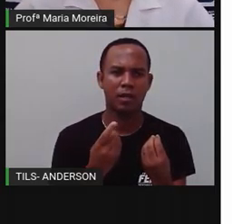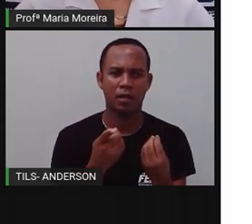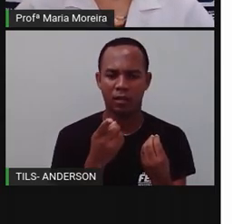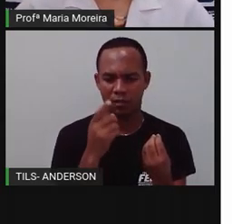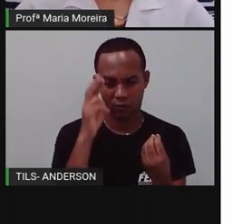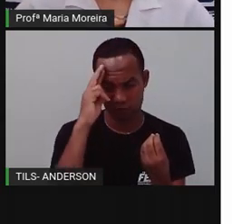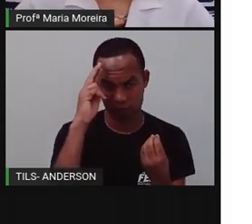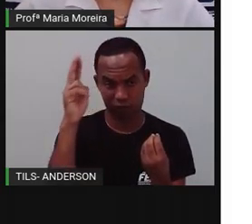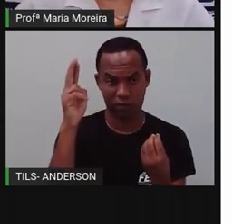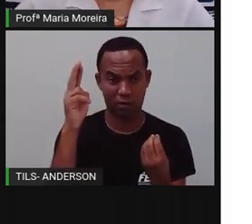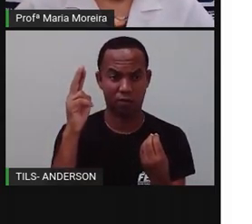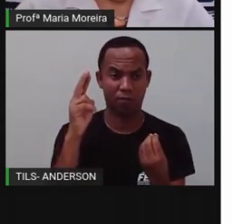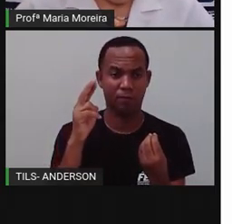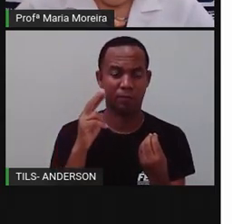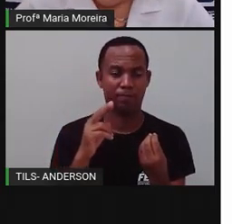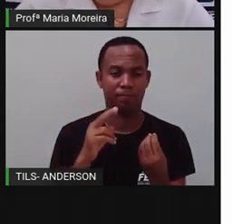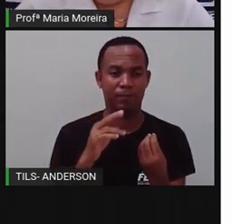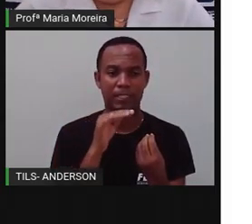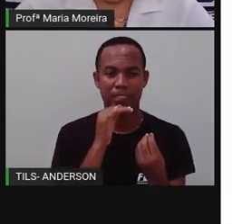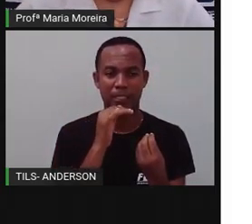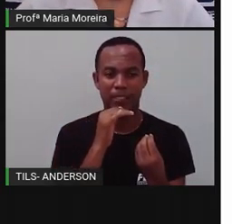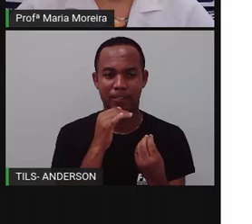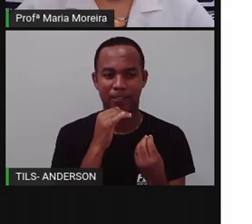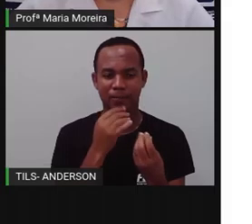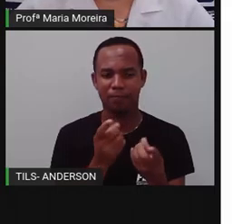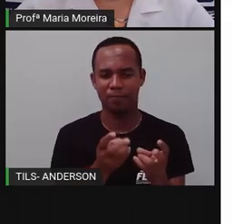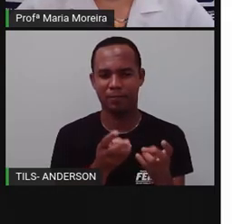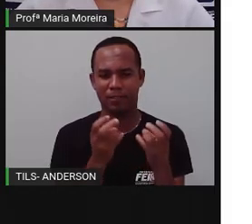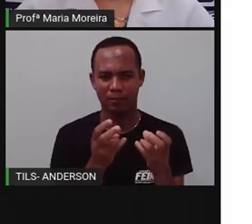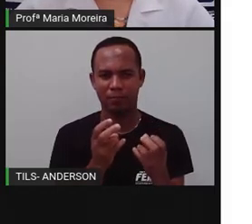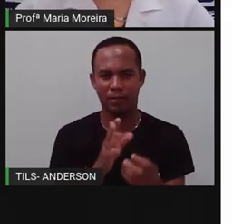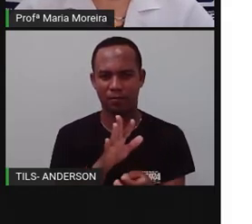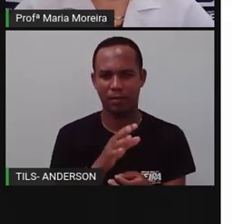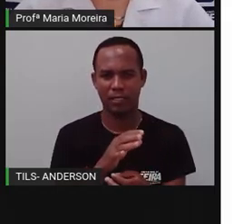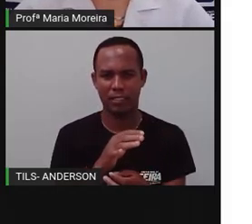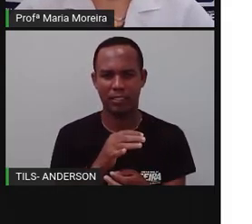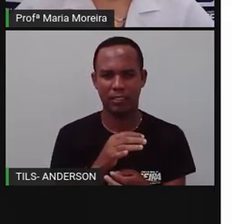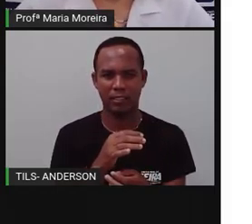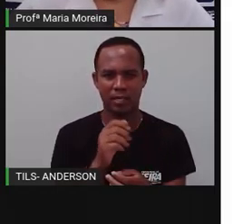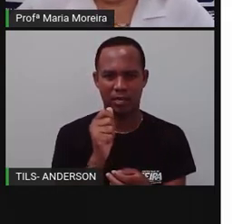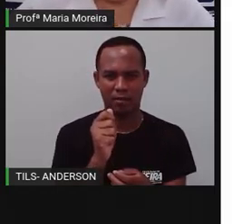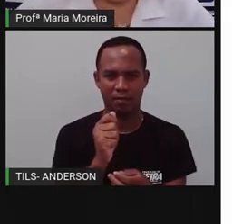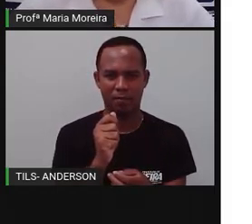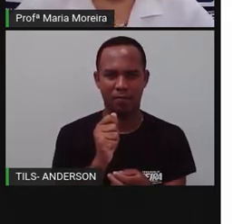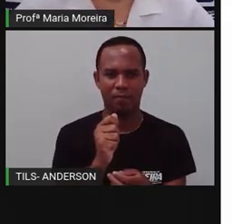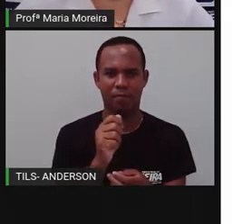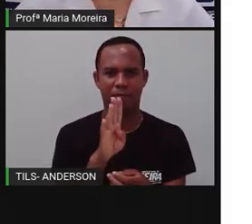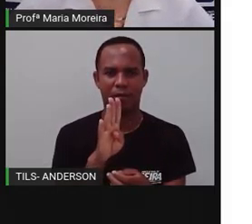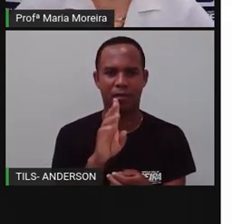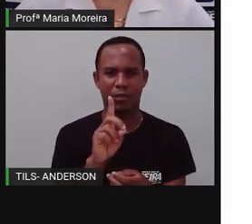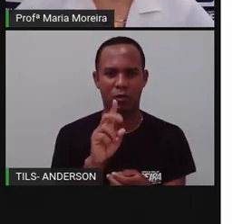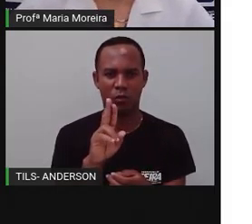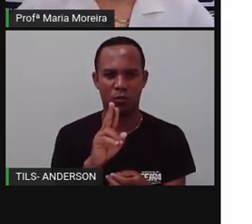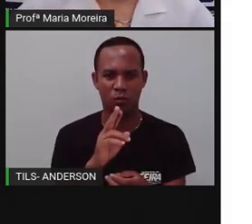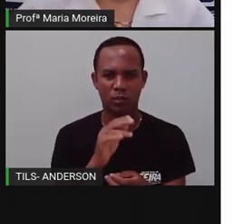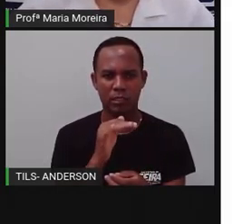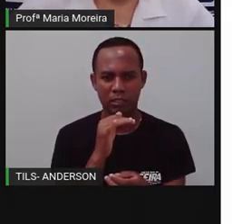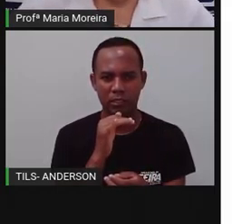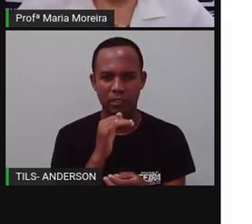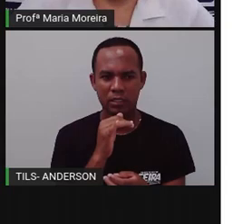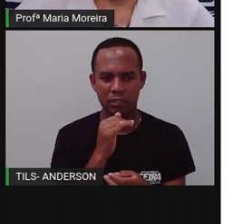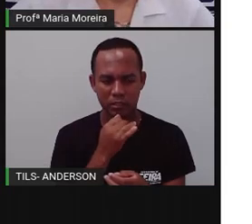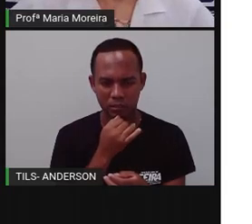do chefe? Foi-se embora cabisbaixo, triste. O ceguinho recebeu o prêmio prometido.